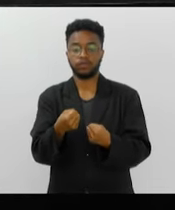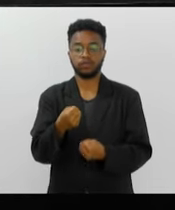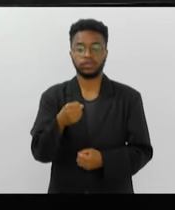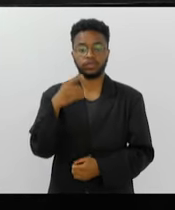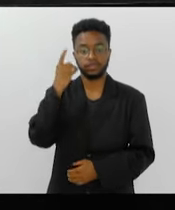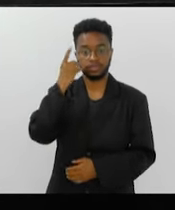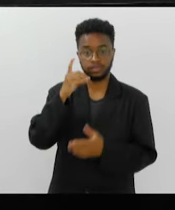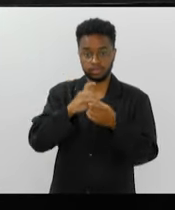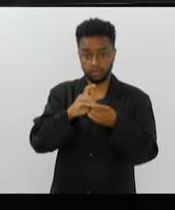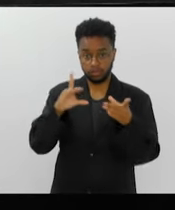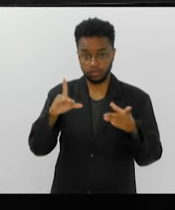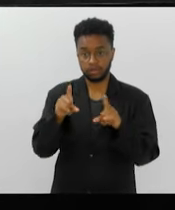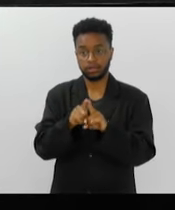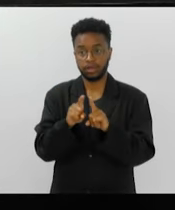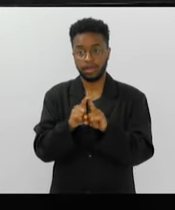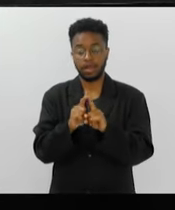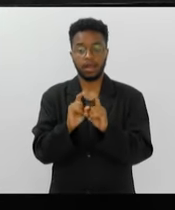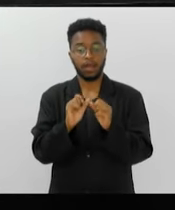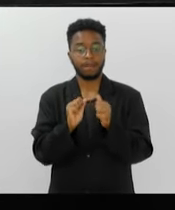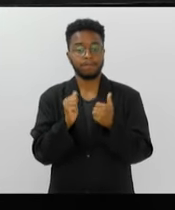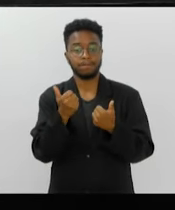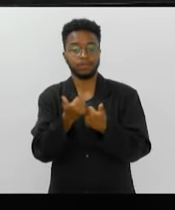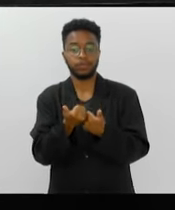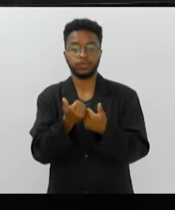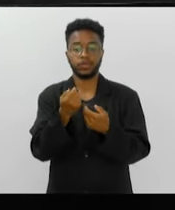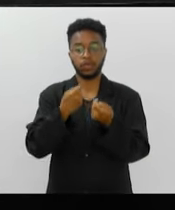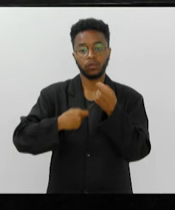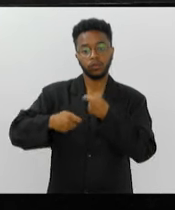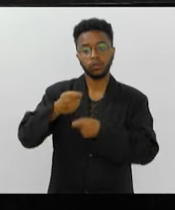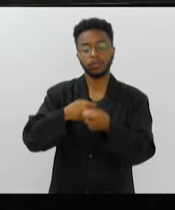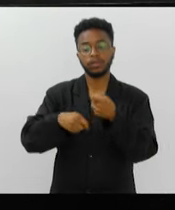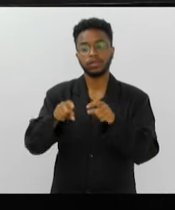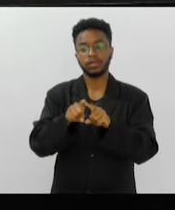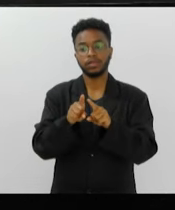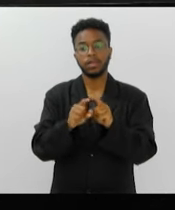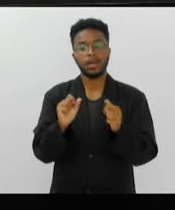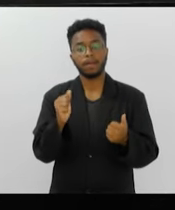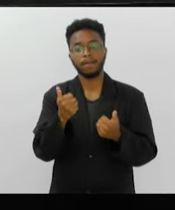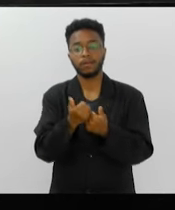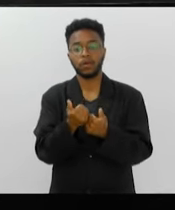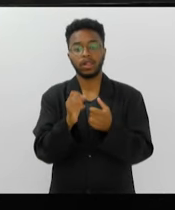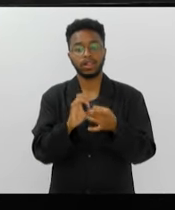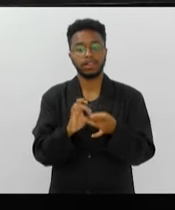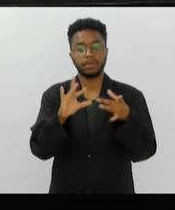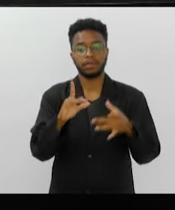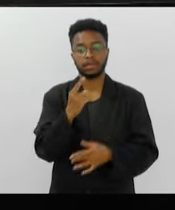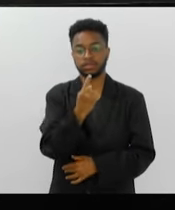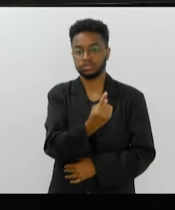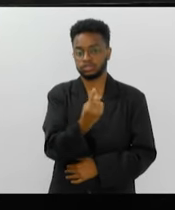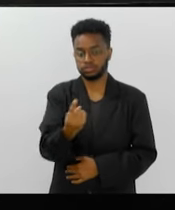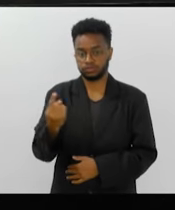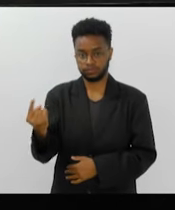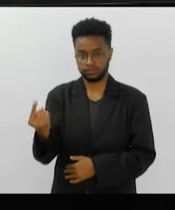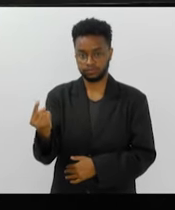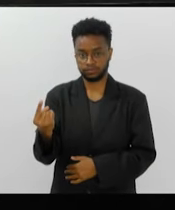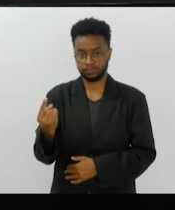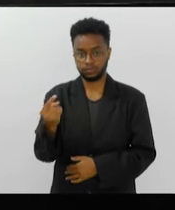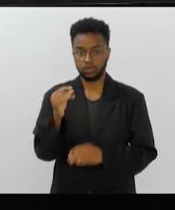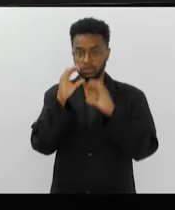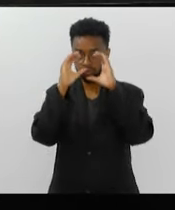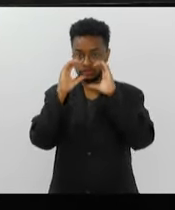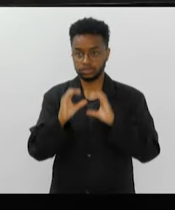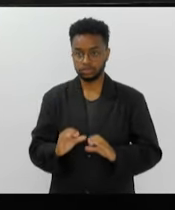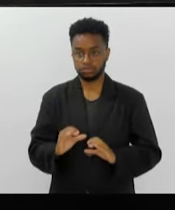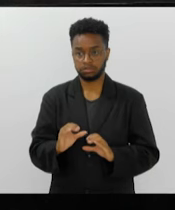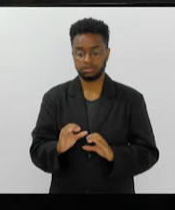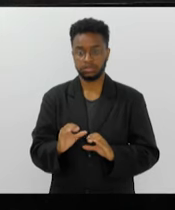fortalecimento da economia e o fortalecimento das liberdades individuais do cidadão seja